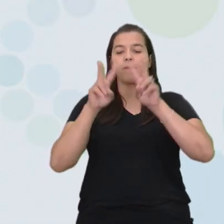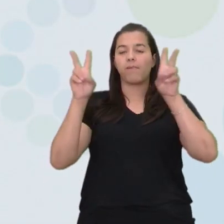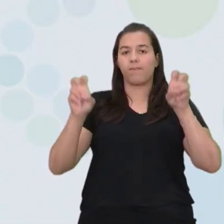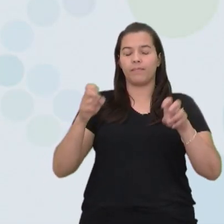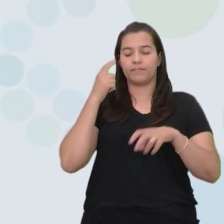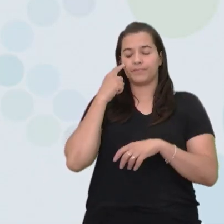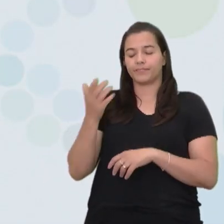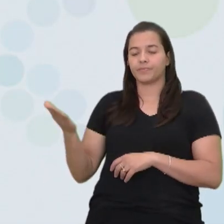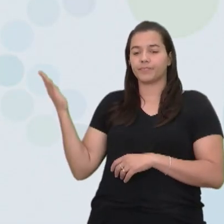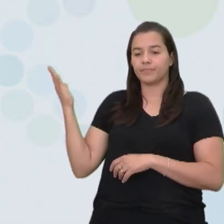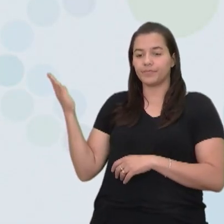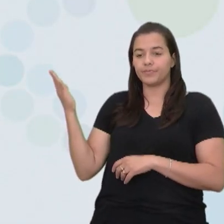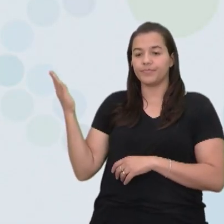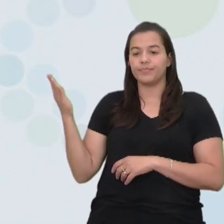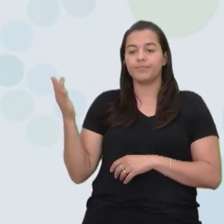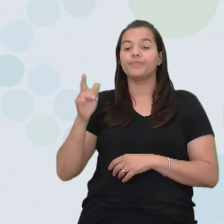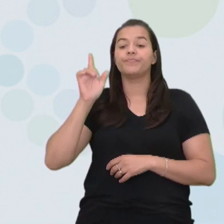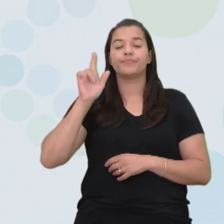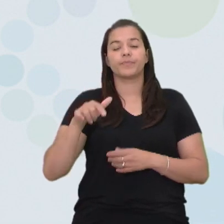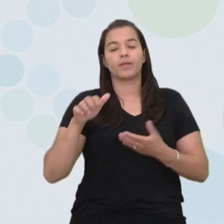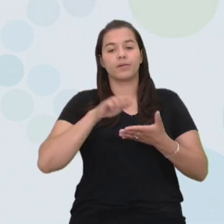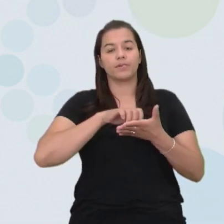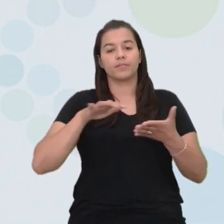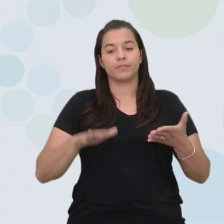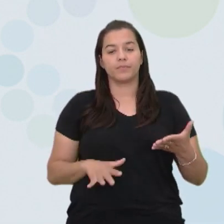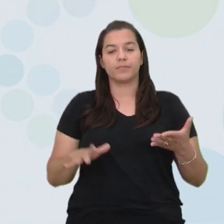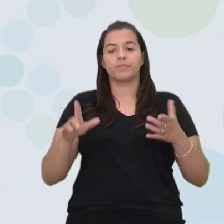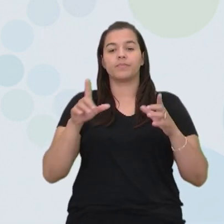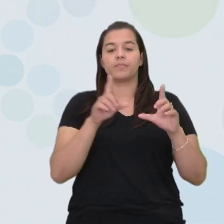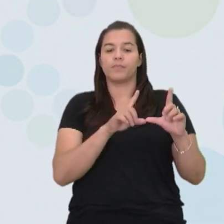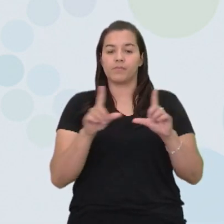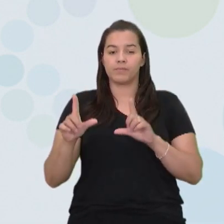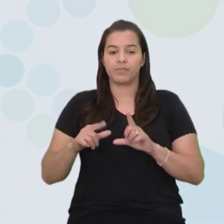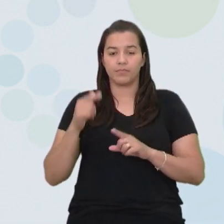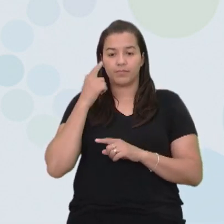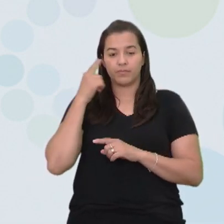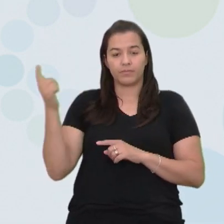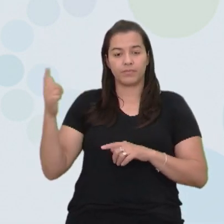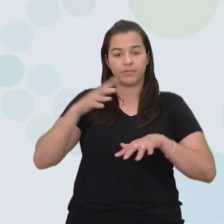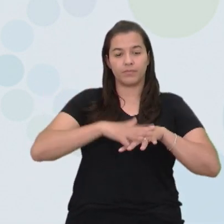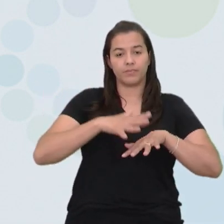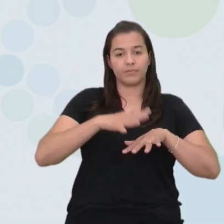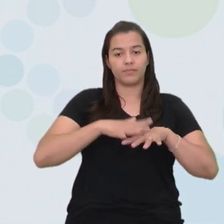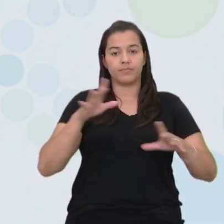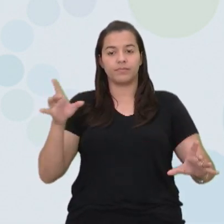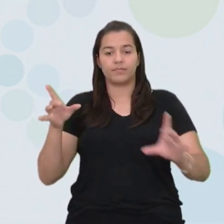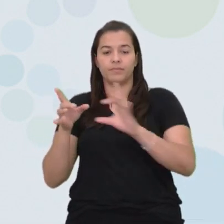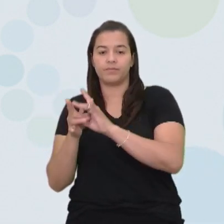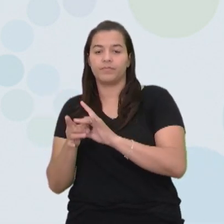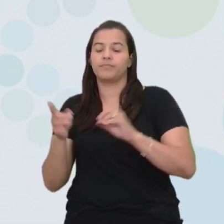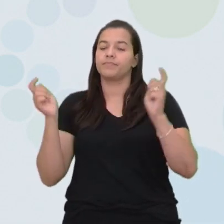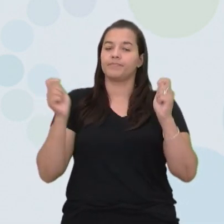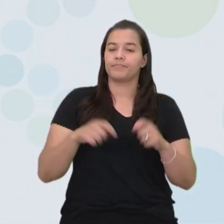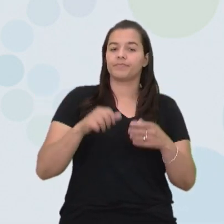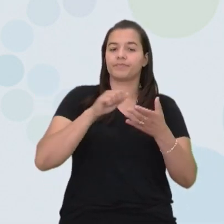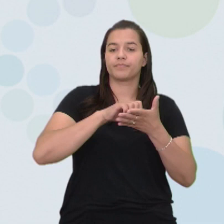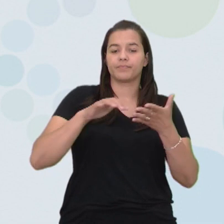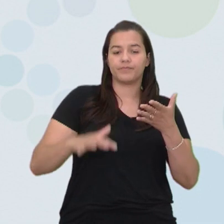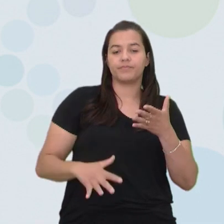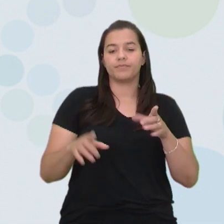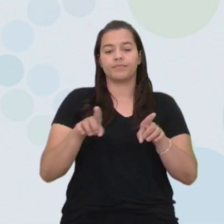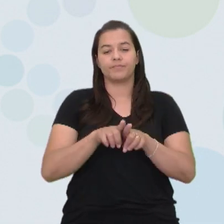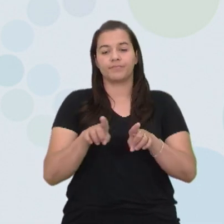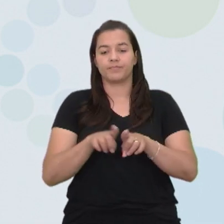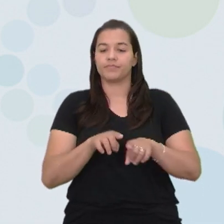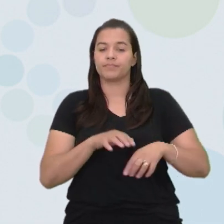vocês aí, atividade 3, blocos de comandos do Scratch. Pode ver que está escrito matemática conectada na tela, mas claro, o nosso componente,